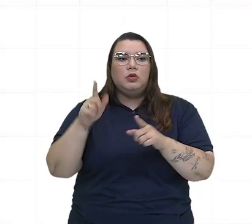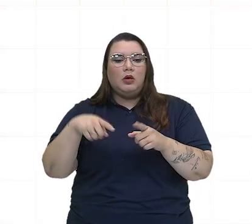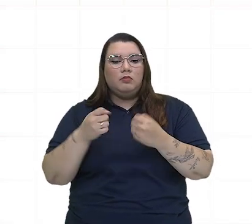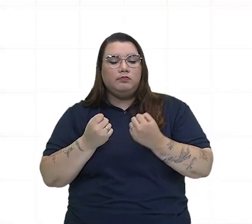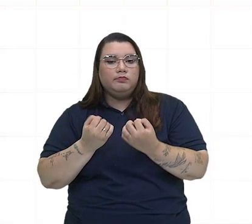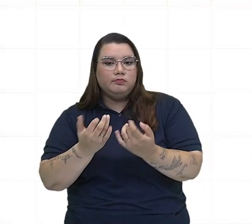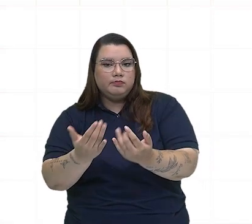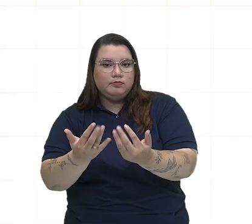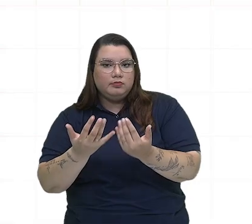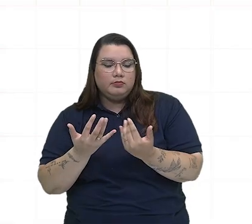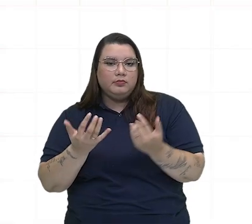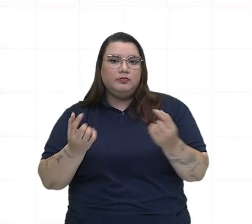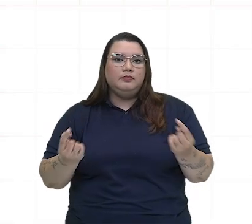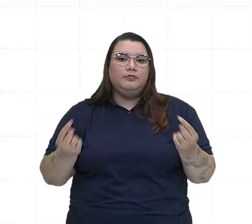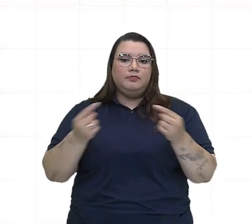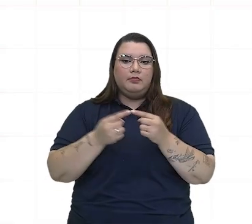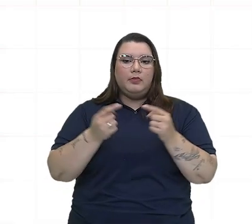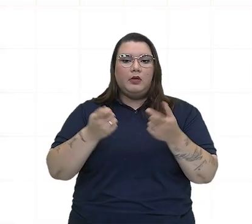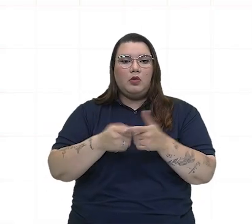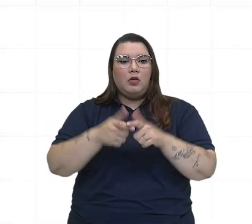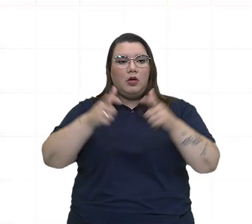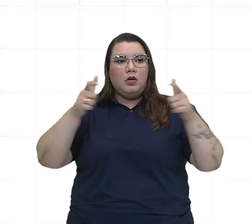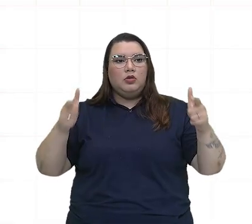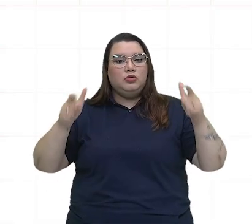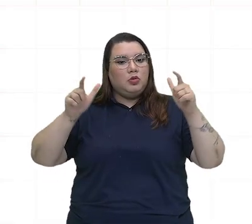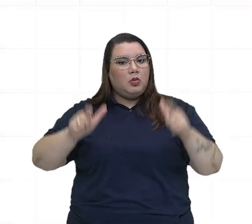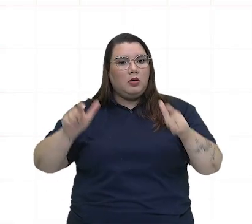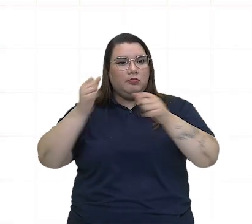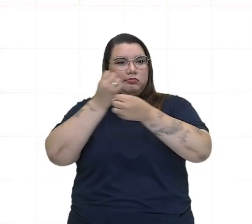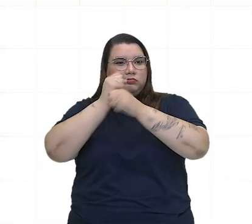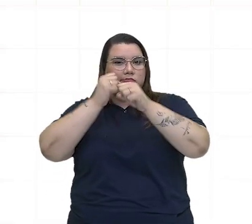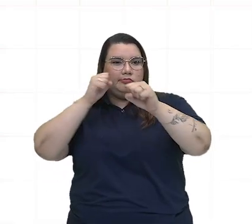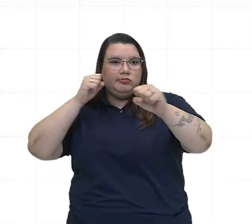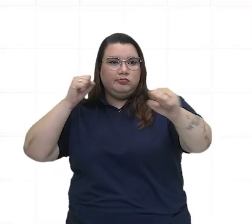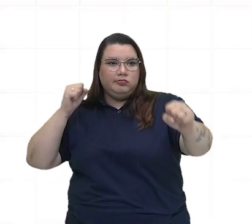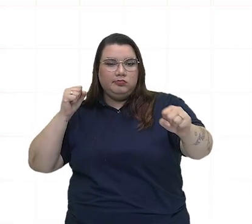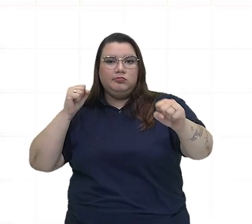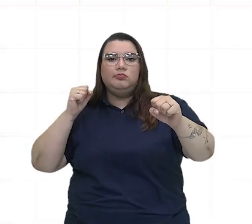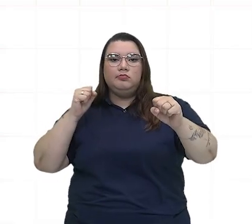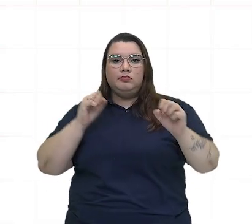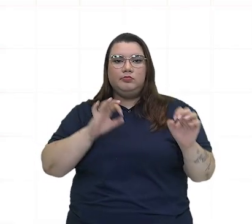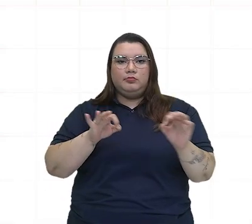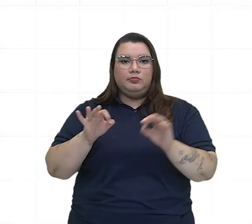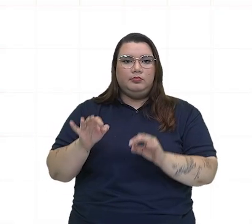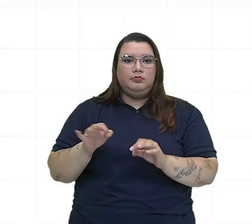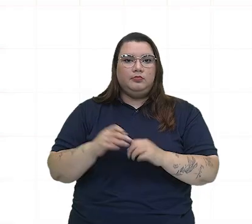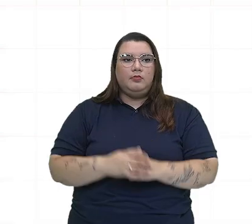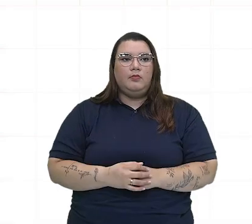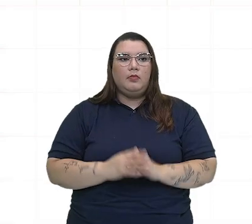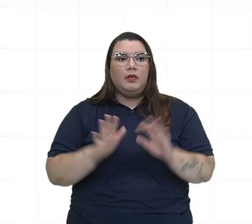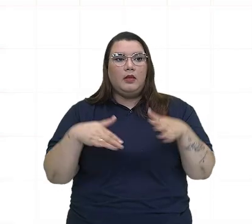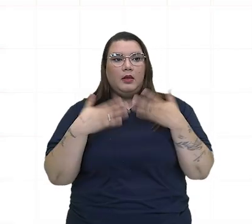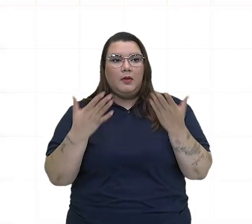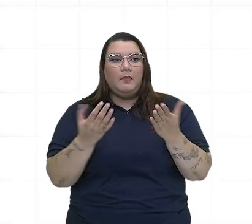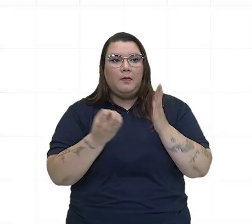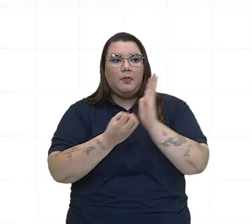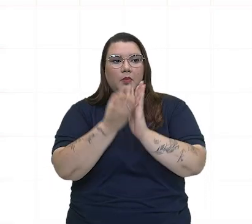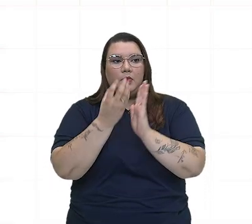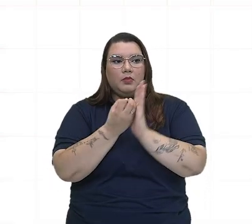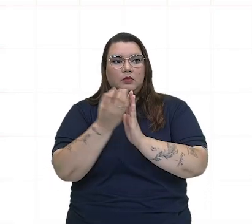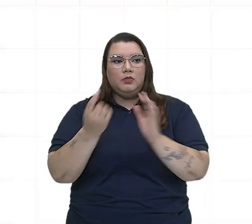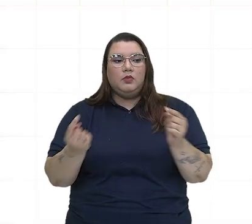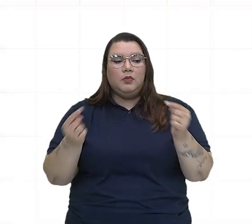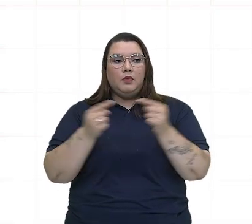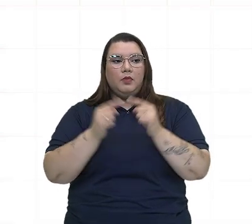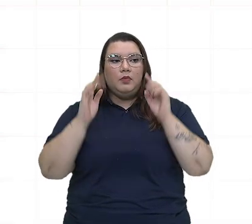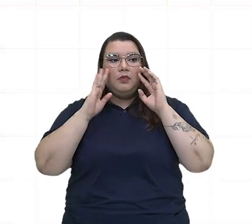são cultivadas em grandes propriedades de maneira extensiva. Então, a produção é